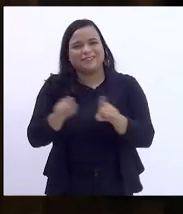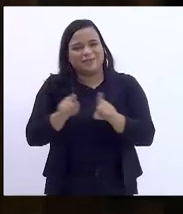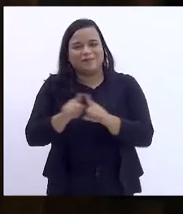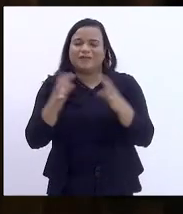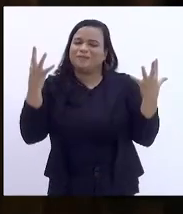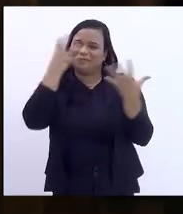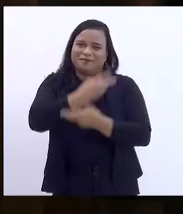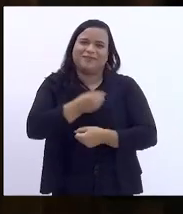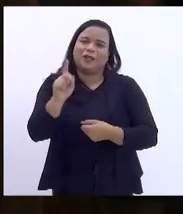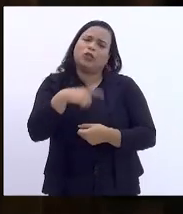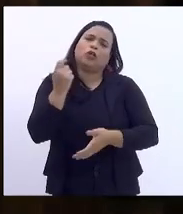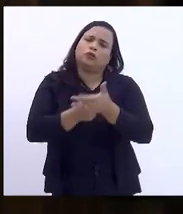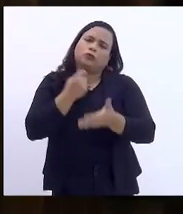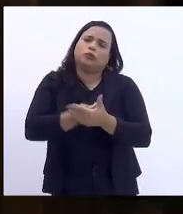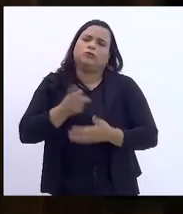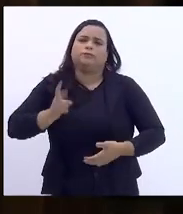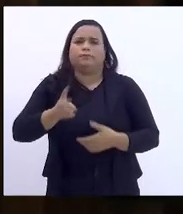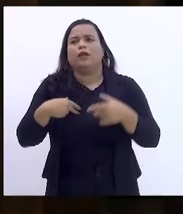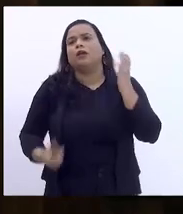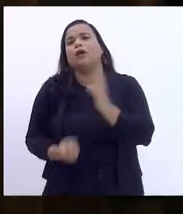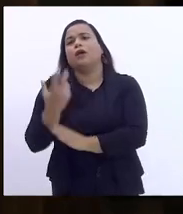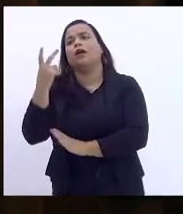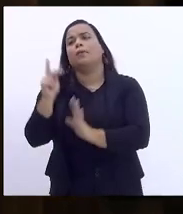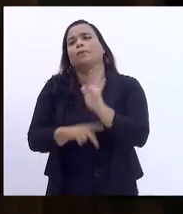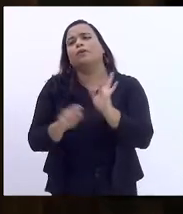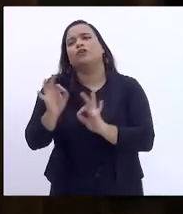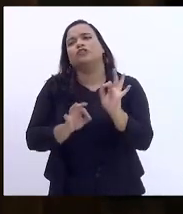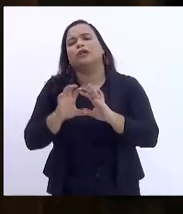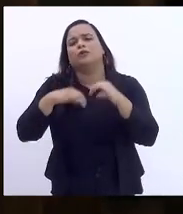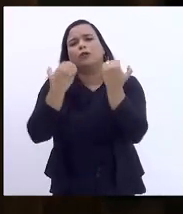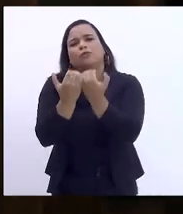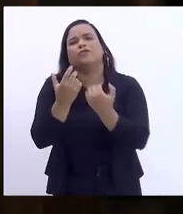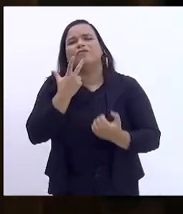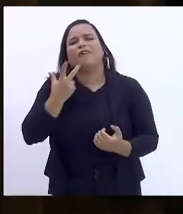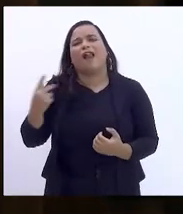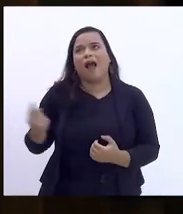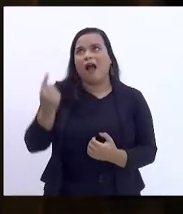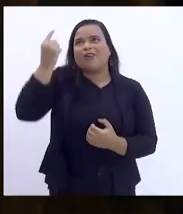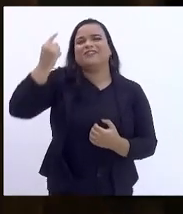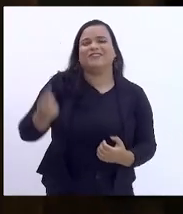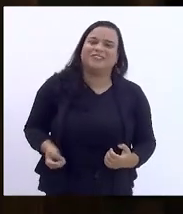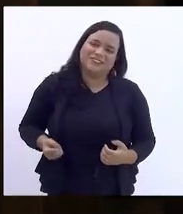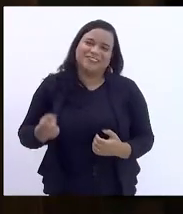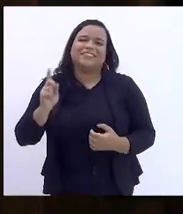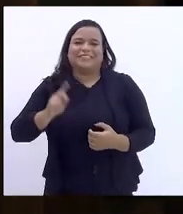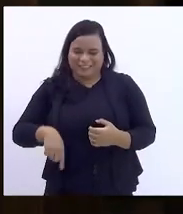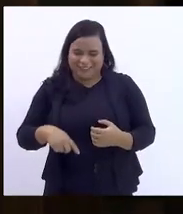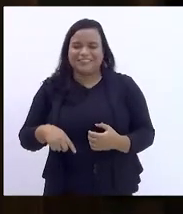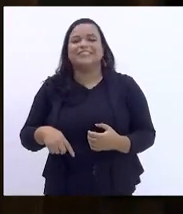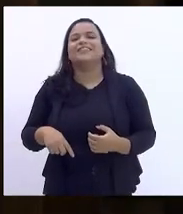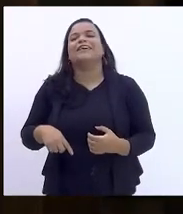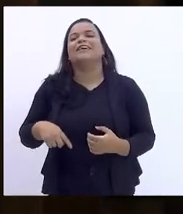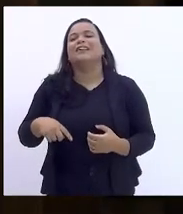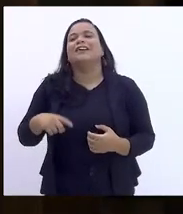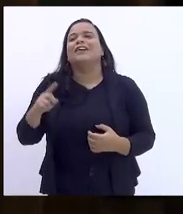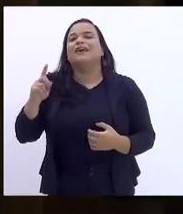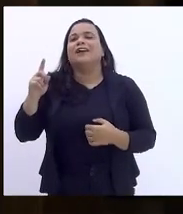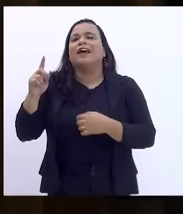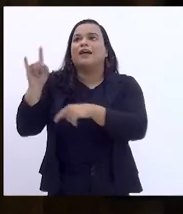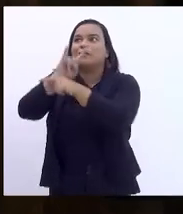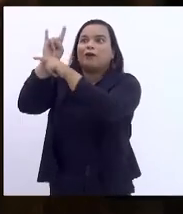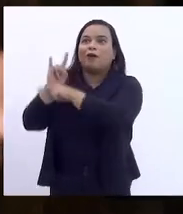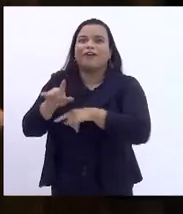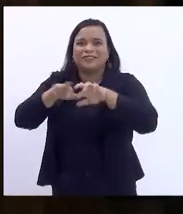então a gente está na luta aí aí fundei o projeto comunidade Fala alto o alto comunidade de falar o as torres